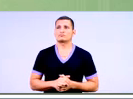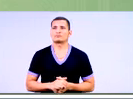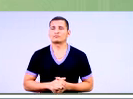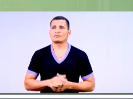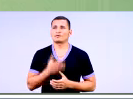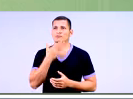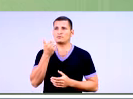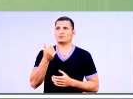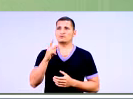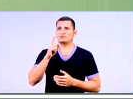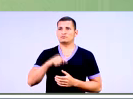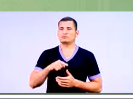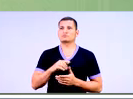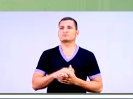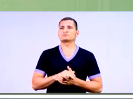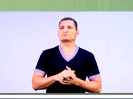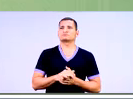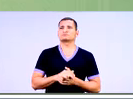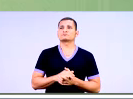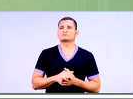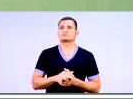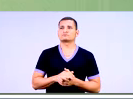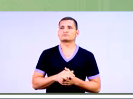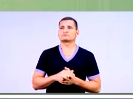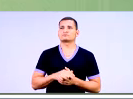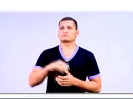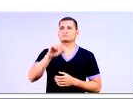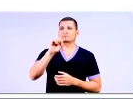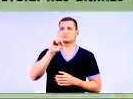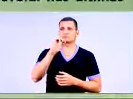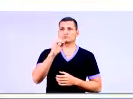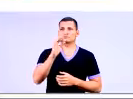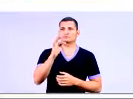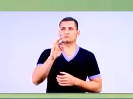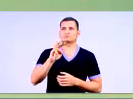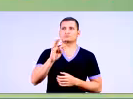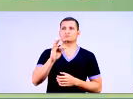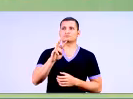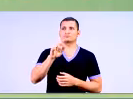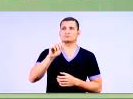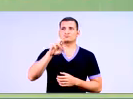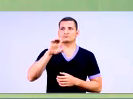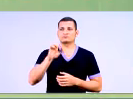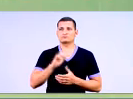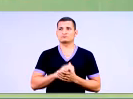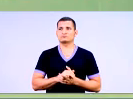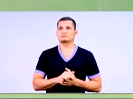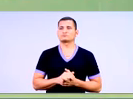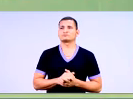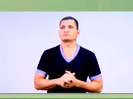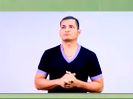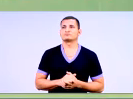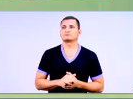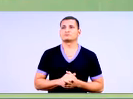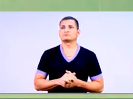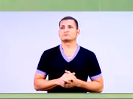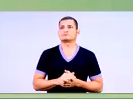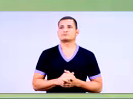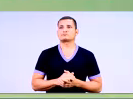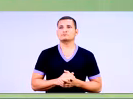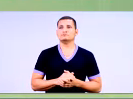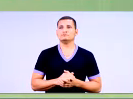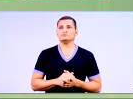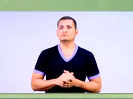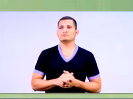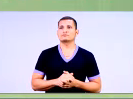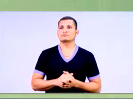vai ser respondida é o que significa um software. Vamos voltar lá no texto para a gente confirmar essa informação?